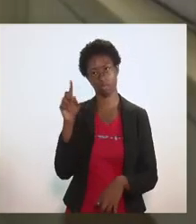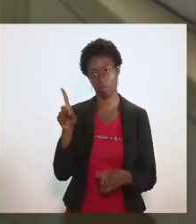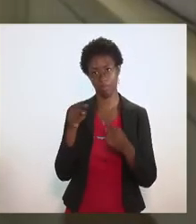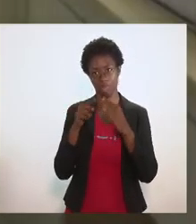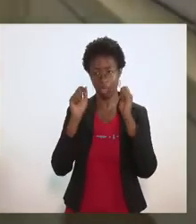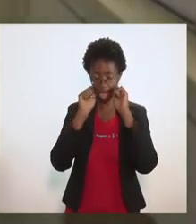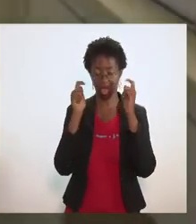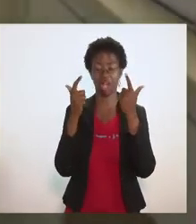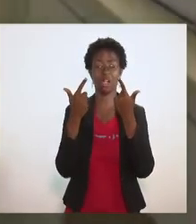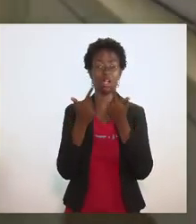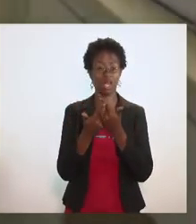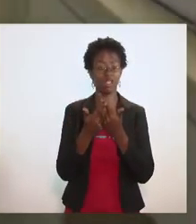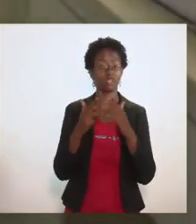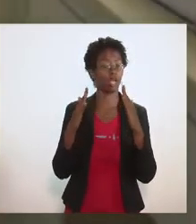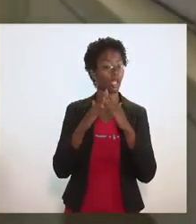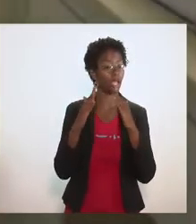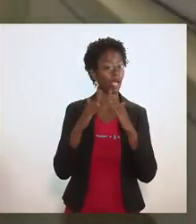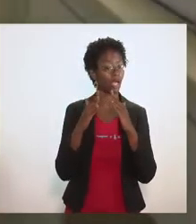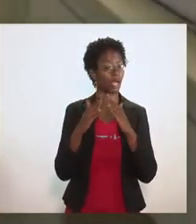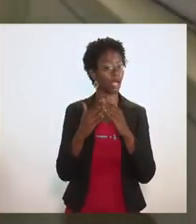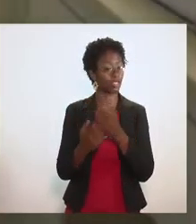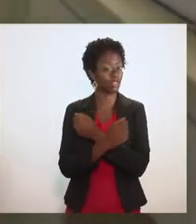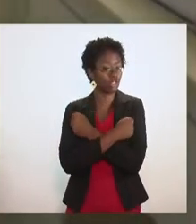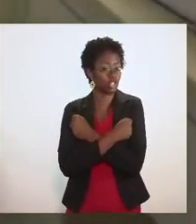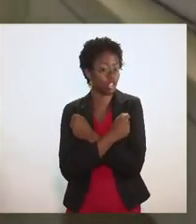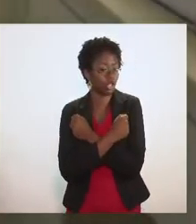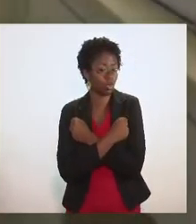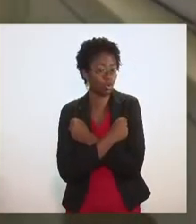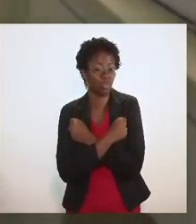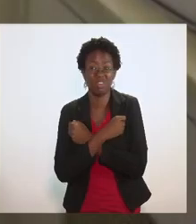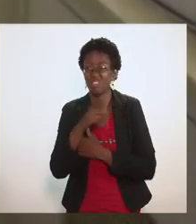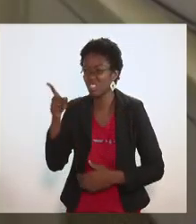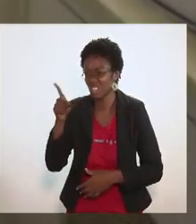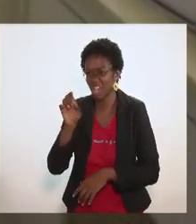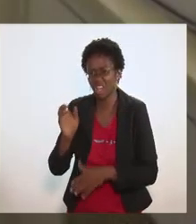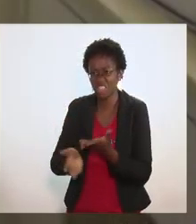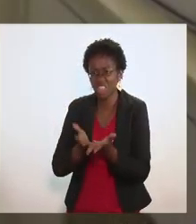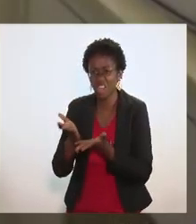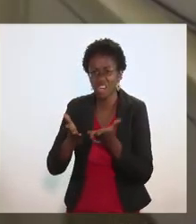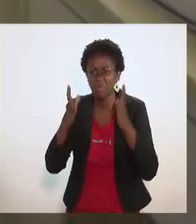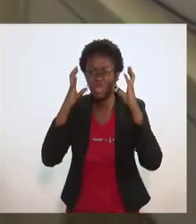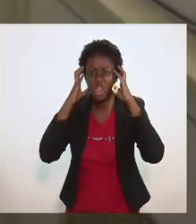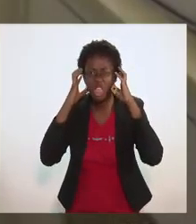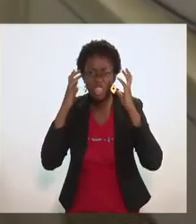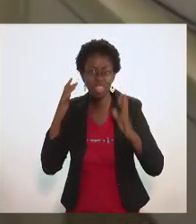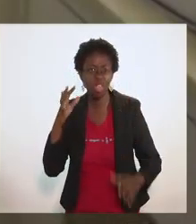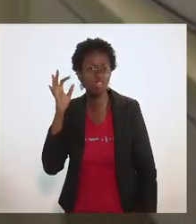a casa de Candomblé, lá de São João de Meriti,